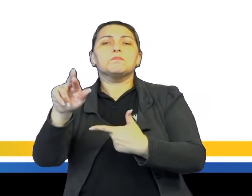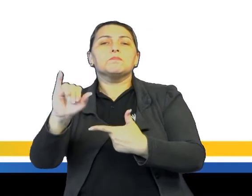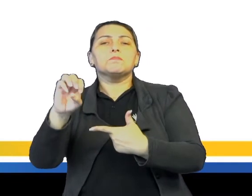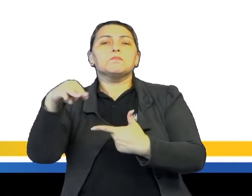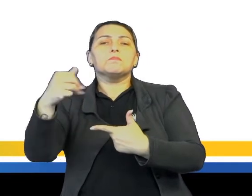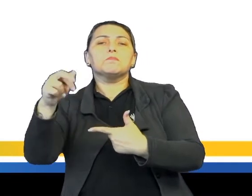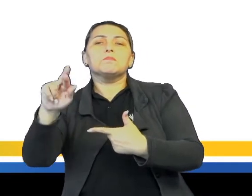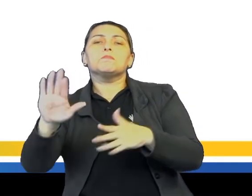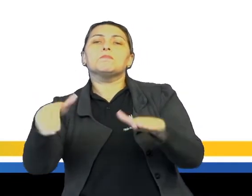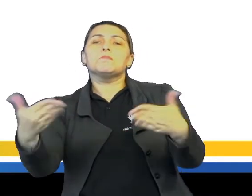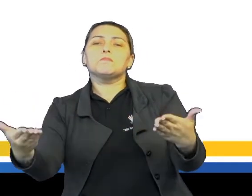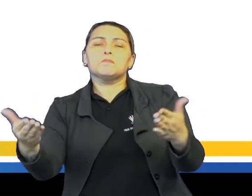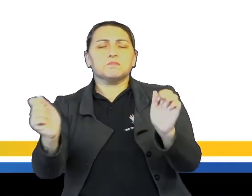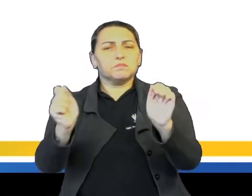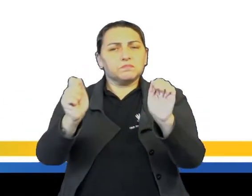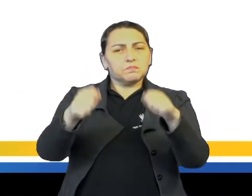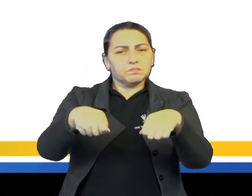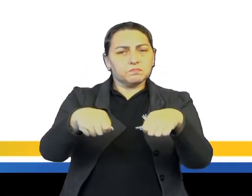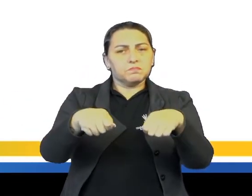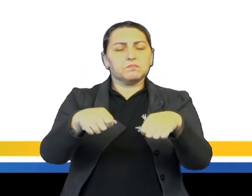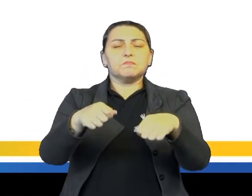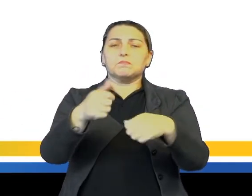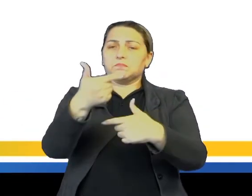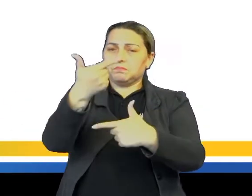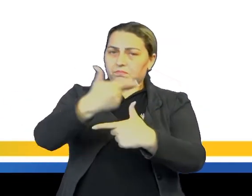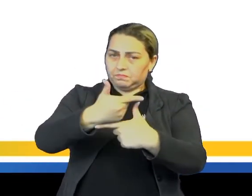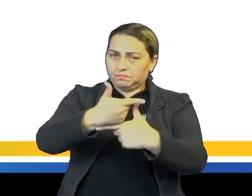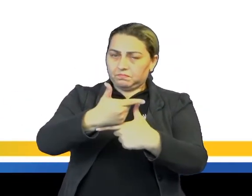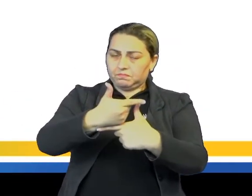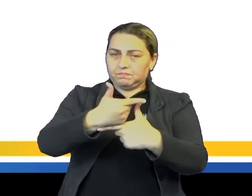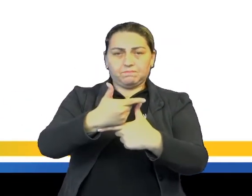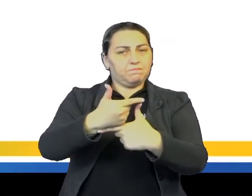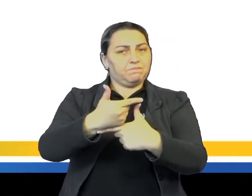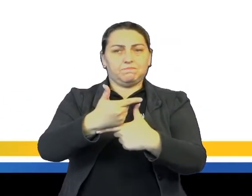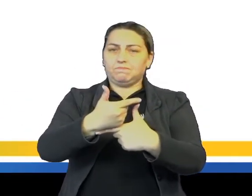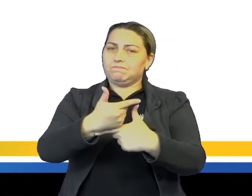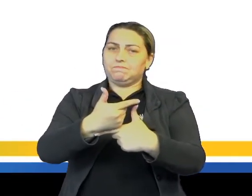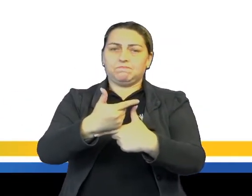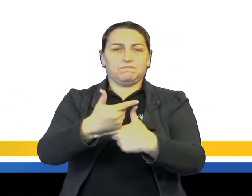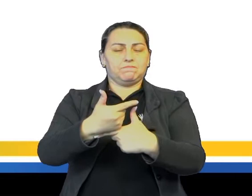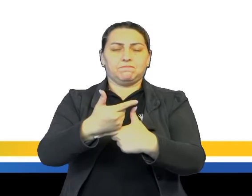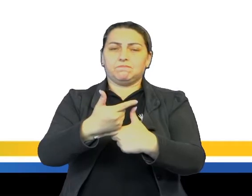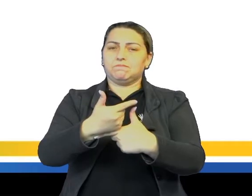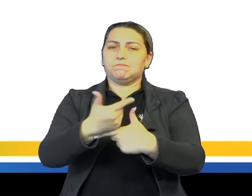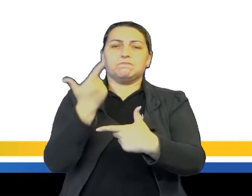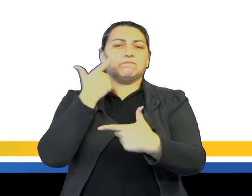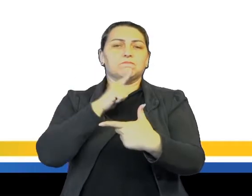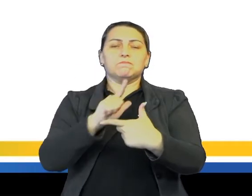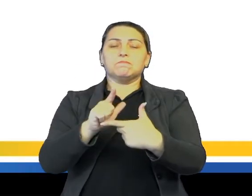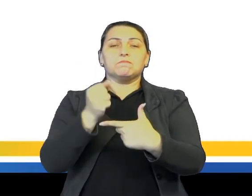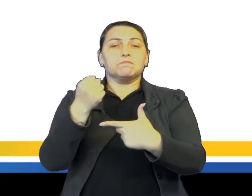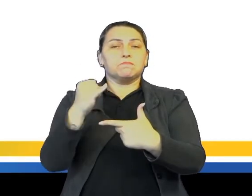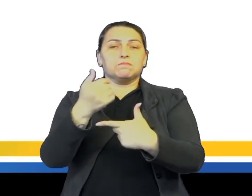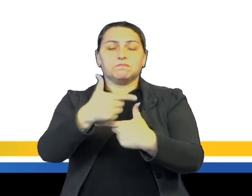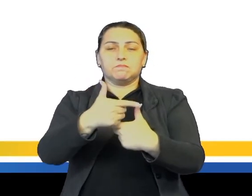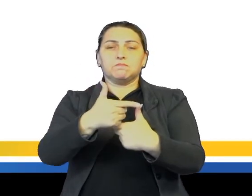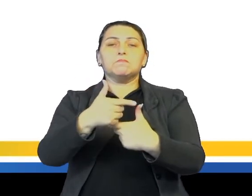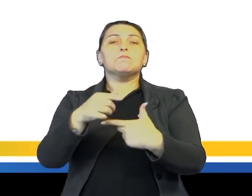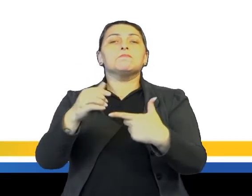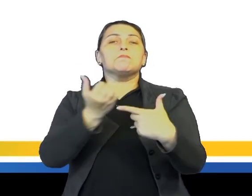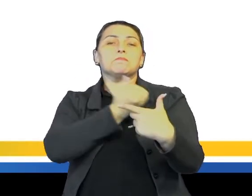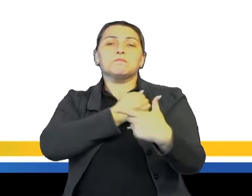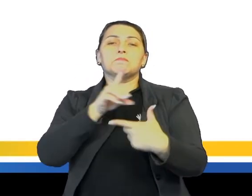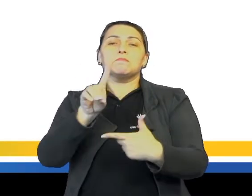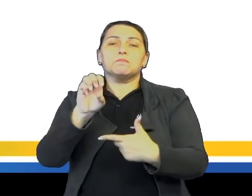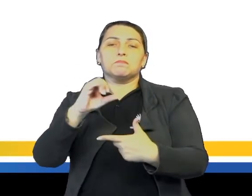ímpar? Dá para dividir esse número por 2? Não, professora, porque se eu dividir ele por 2, vai dar um número decimal.